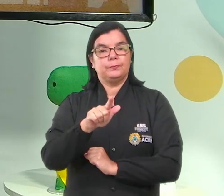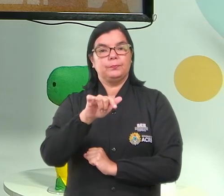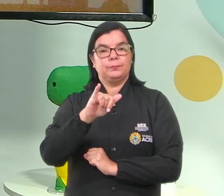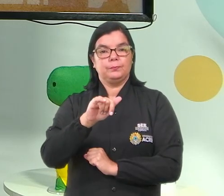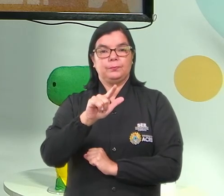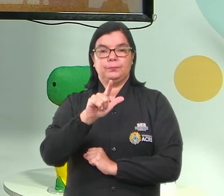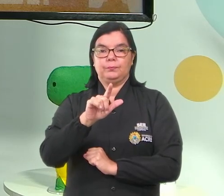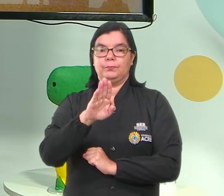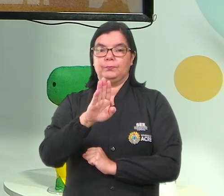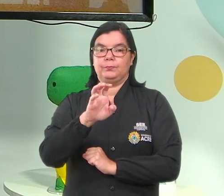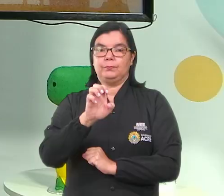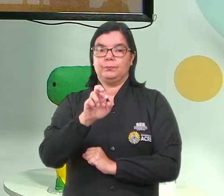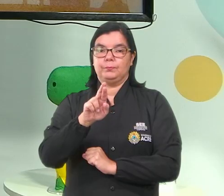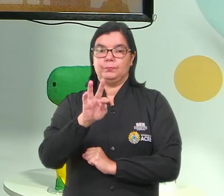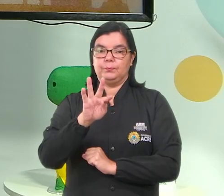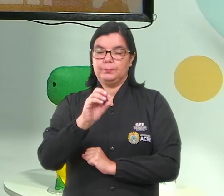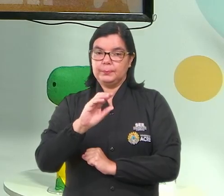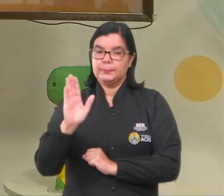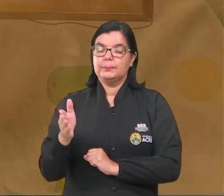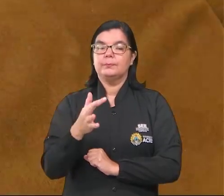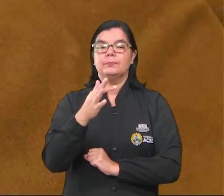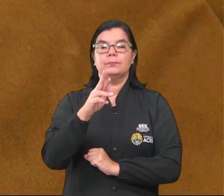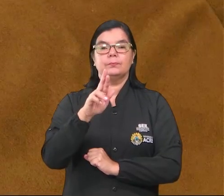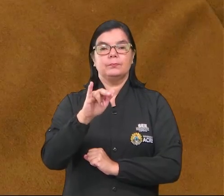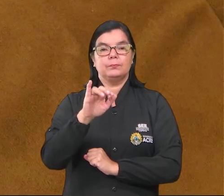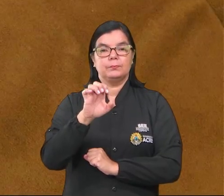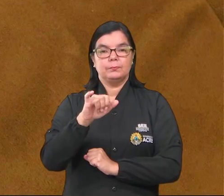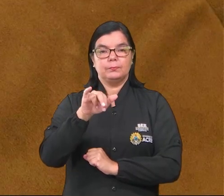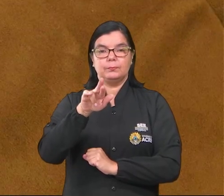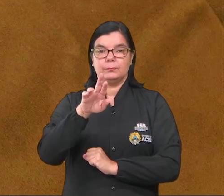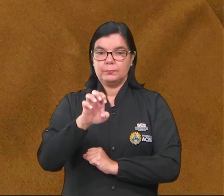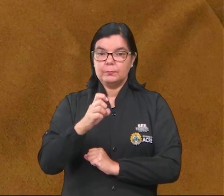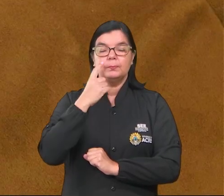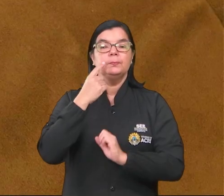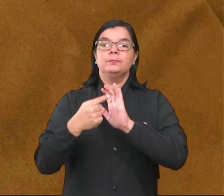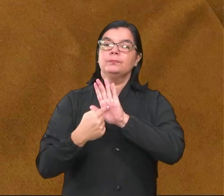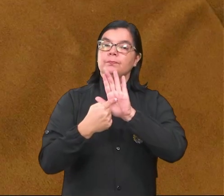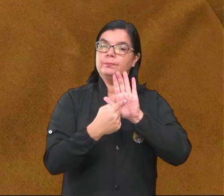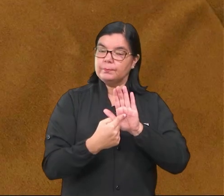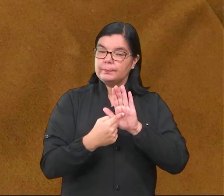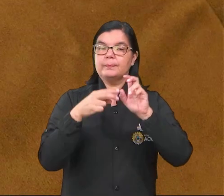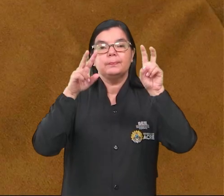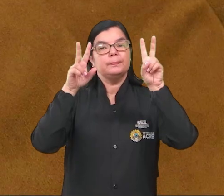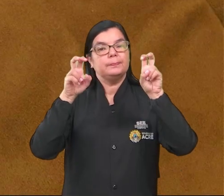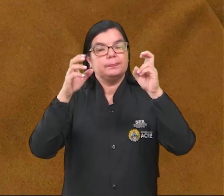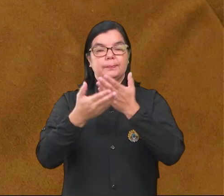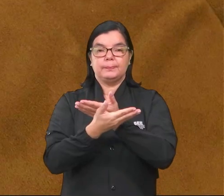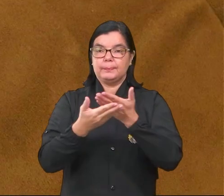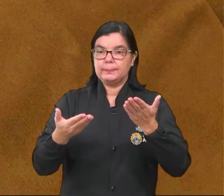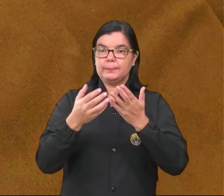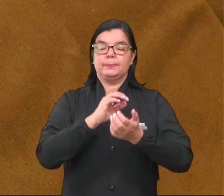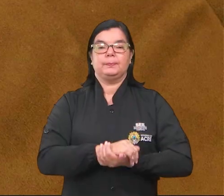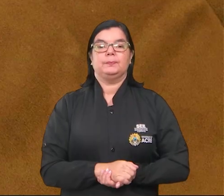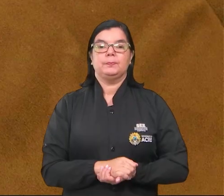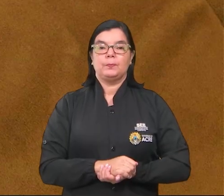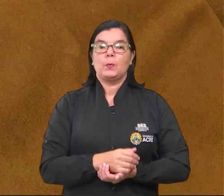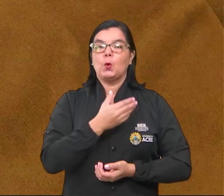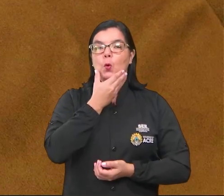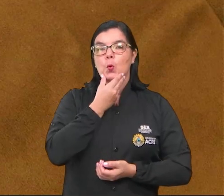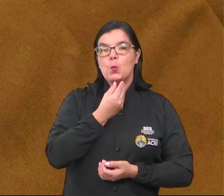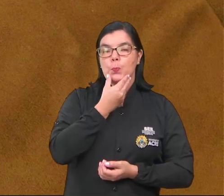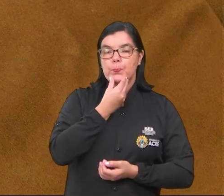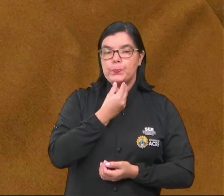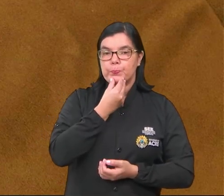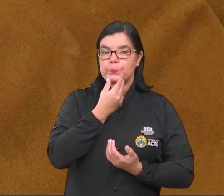aqui um título, né? Vamos observar novamente a imagem e eu apresento algumas informações a vocês. Gilberto